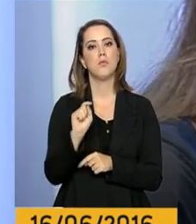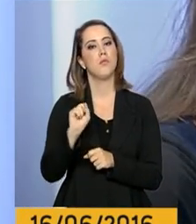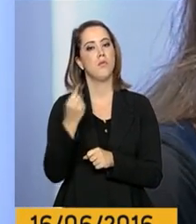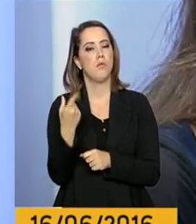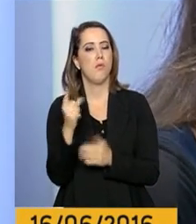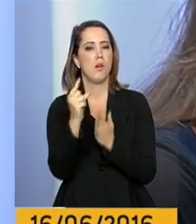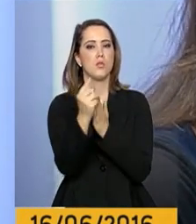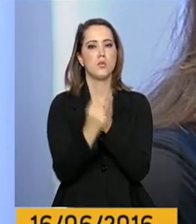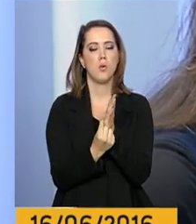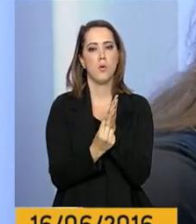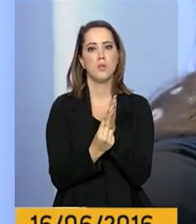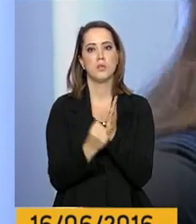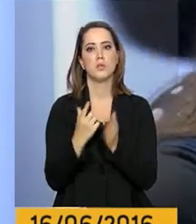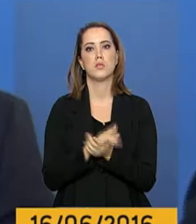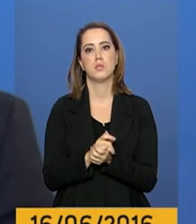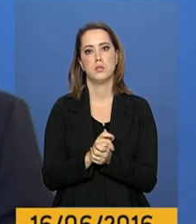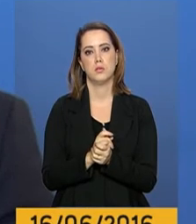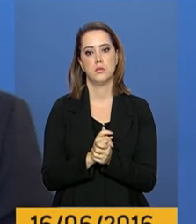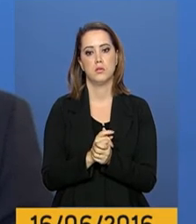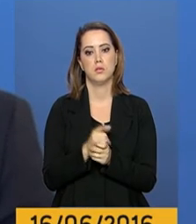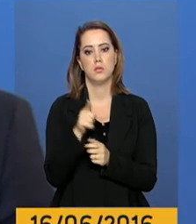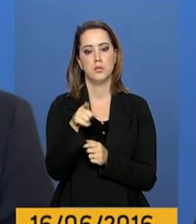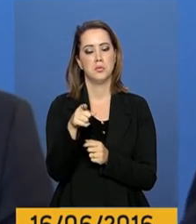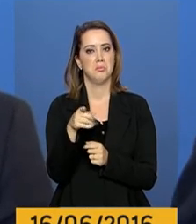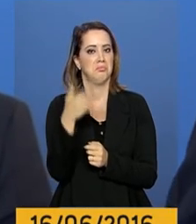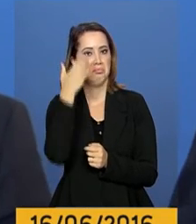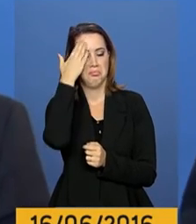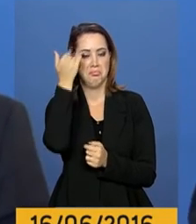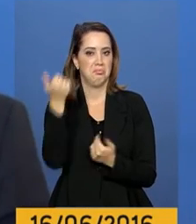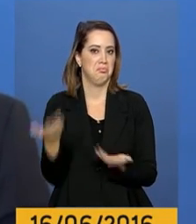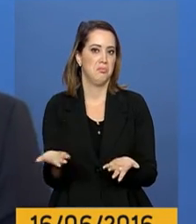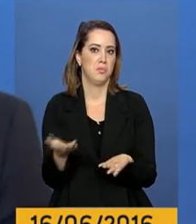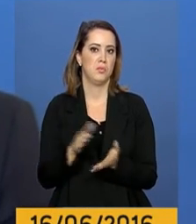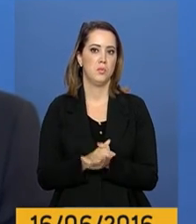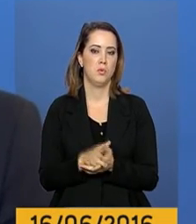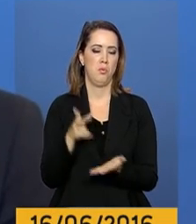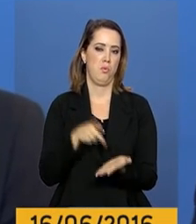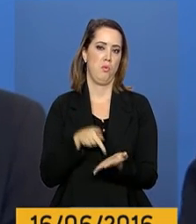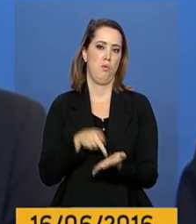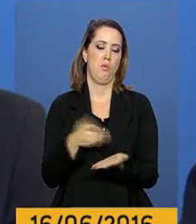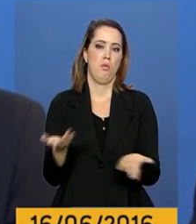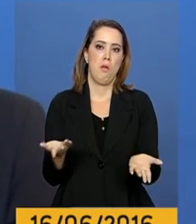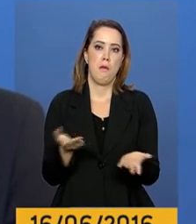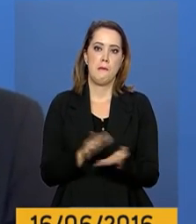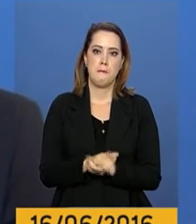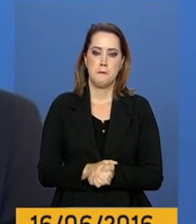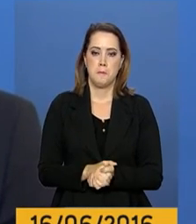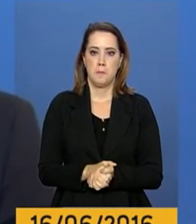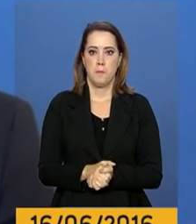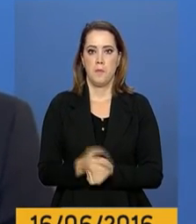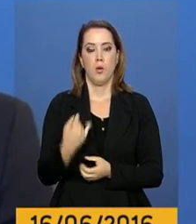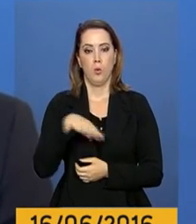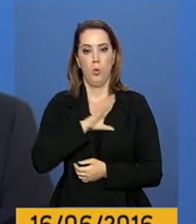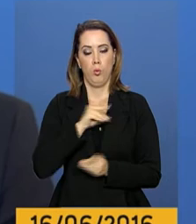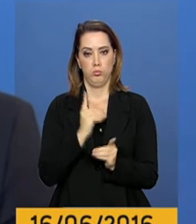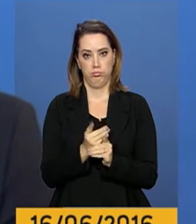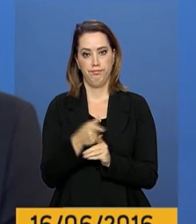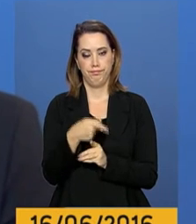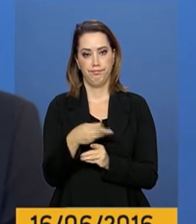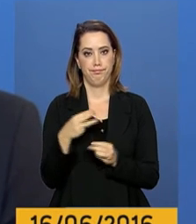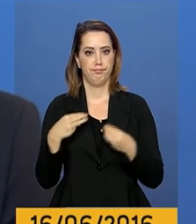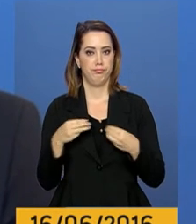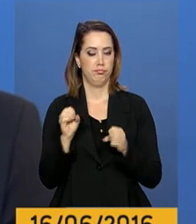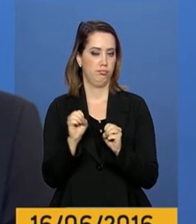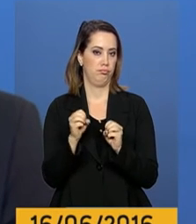mesmo? 100 mil vagas? Que vagas? Na verdade, o que nós encontramos no Ministério